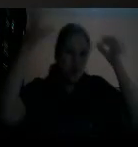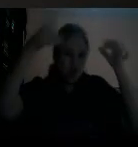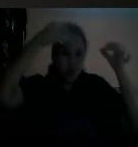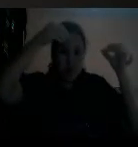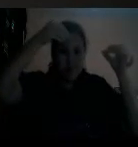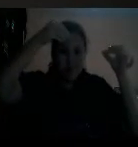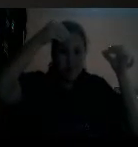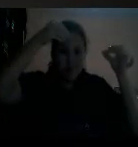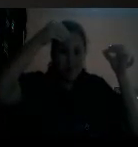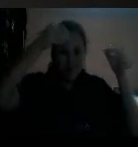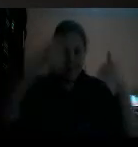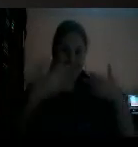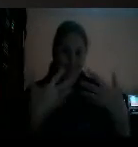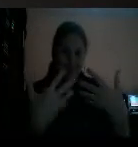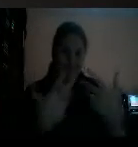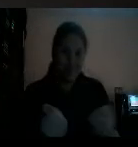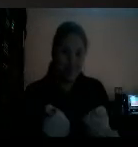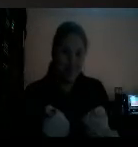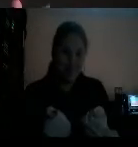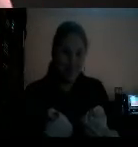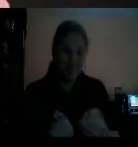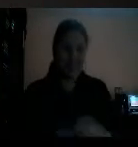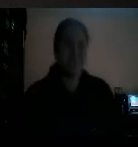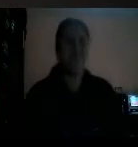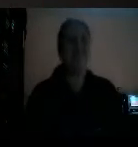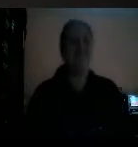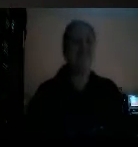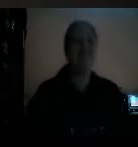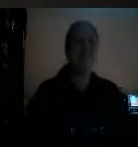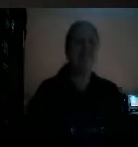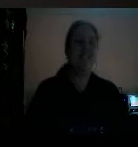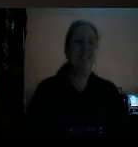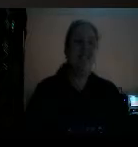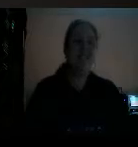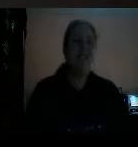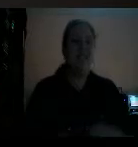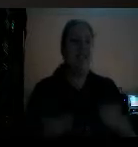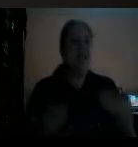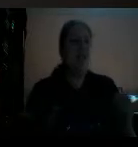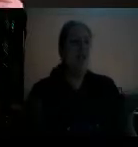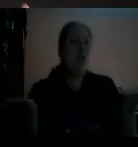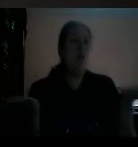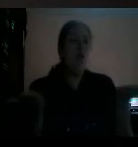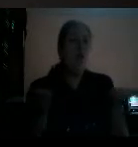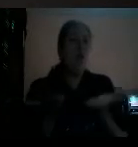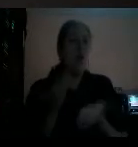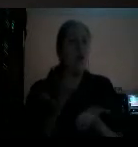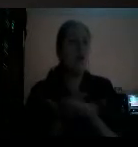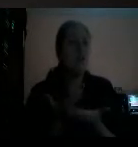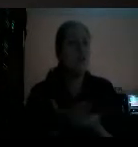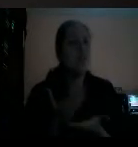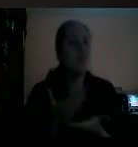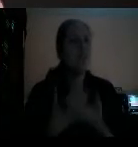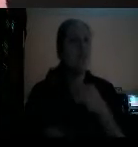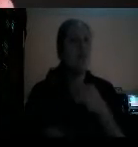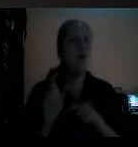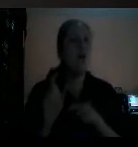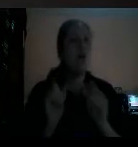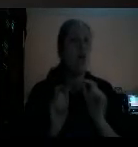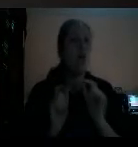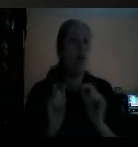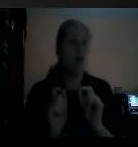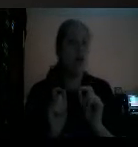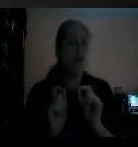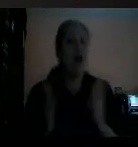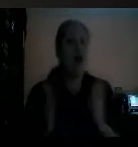aqui na nossa cabeça? Beleza. O que a aula de hoje tratou? Ah, professor, você falou sobre geopolítica. E isso, no primeiro